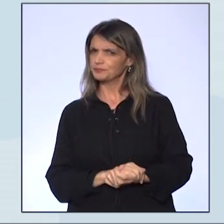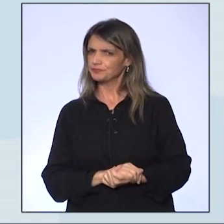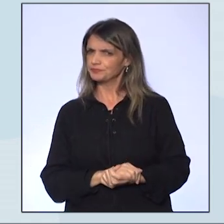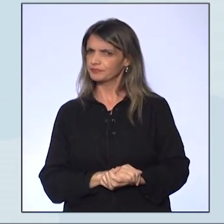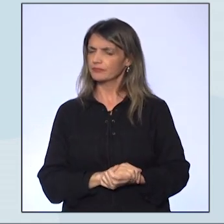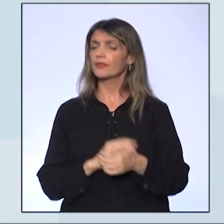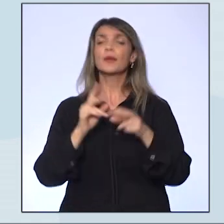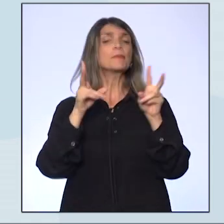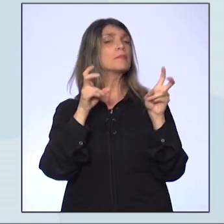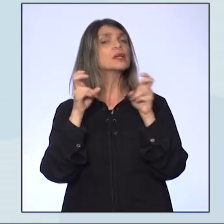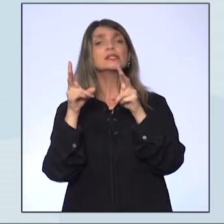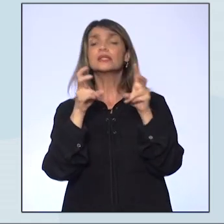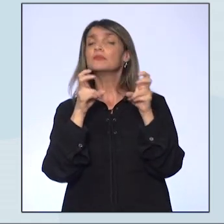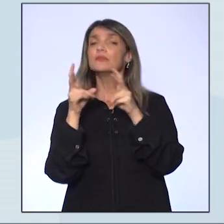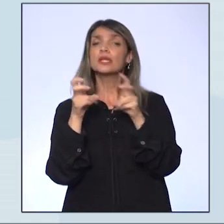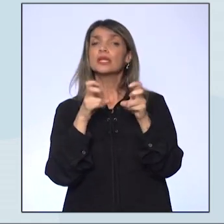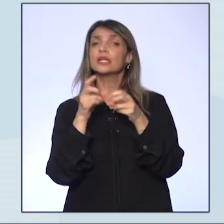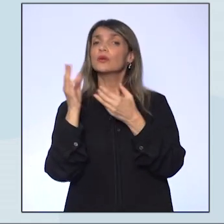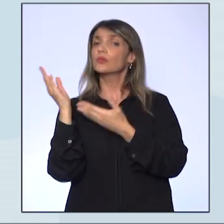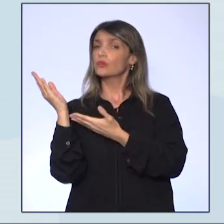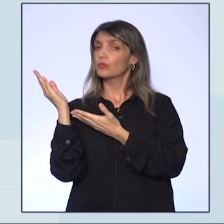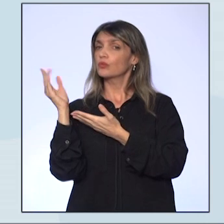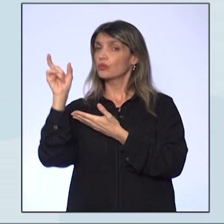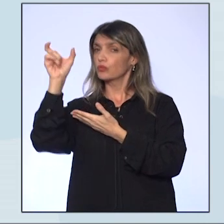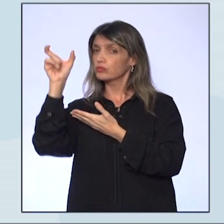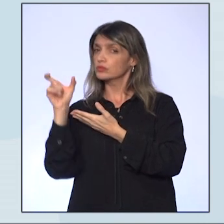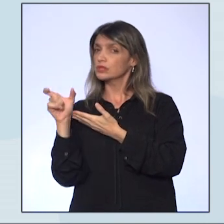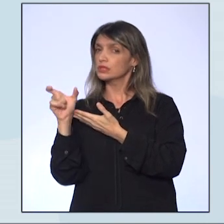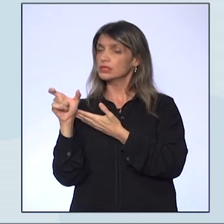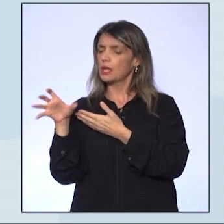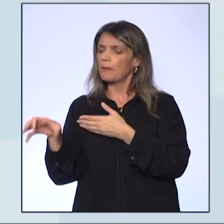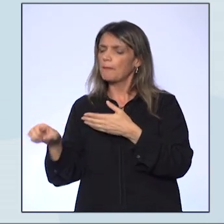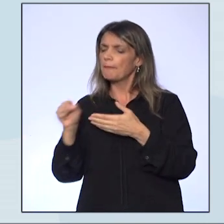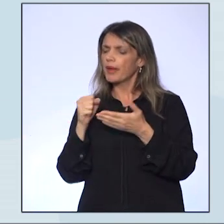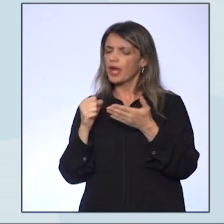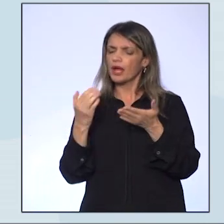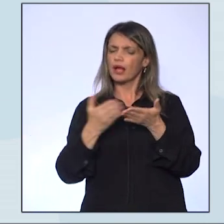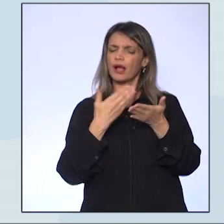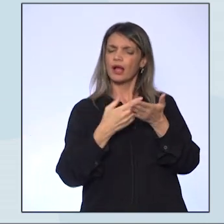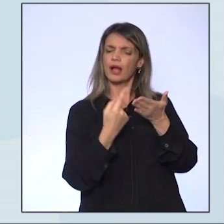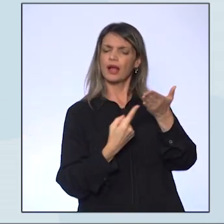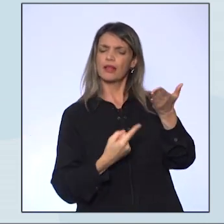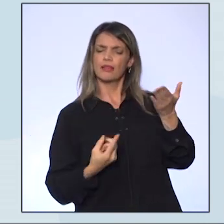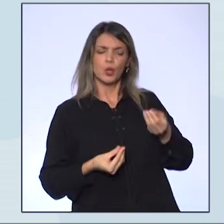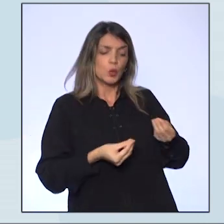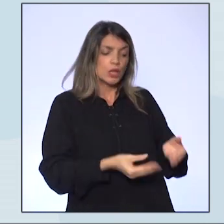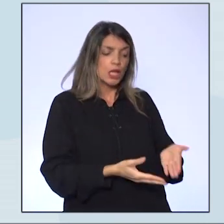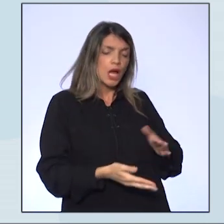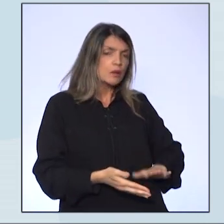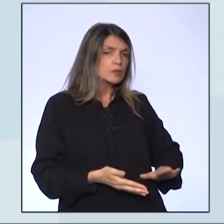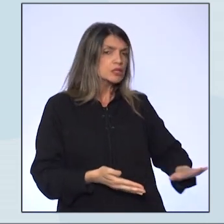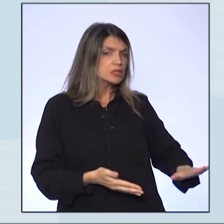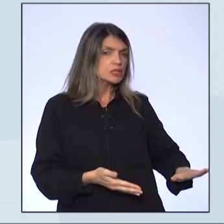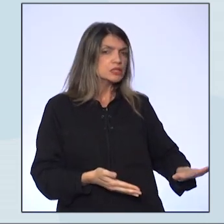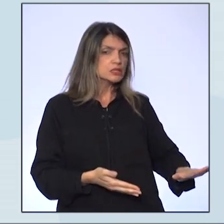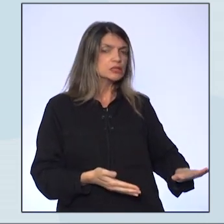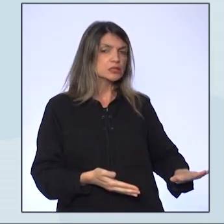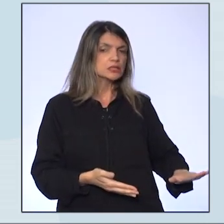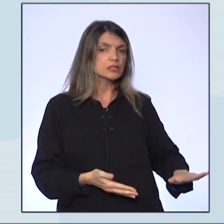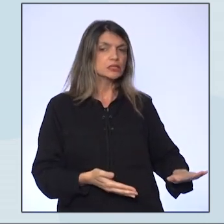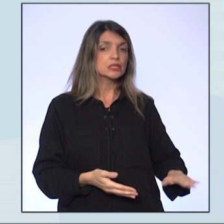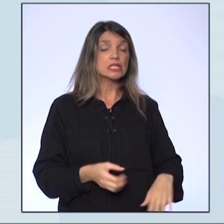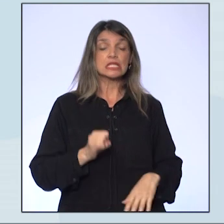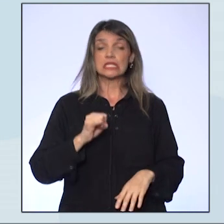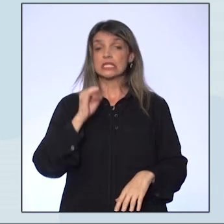Vocês observaram que esse personagem pega um caderno e dá para aquela criança? Para uma criança? Se